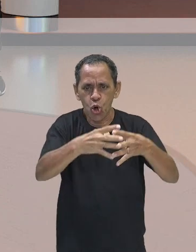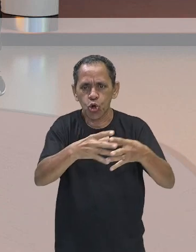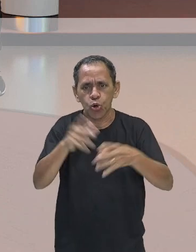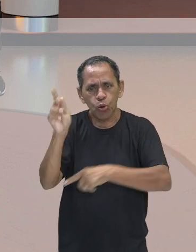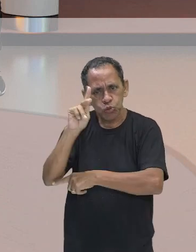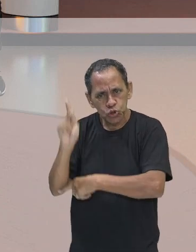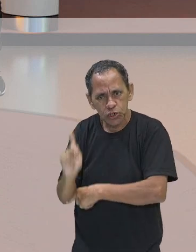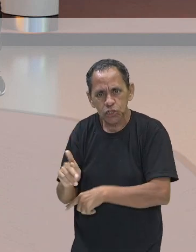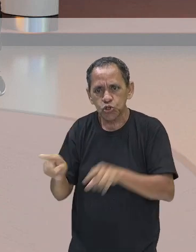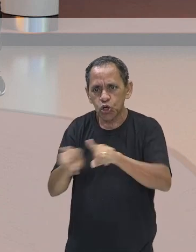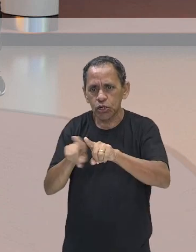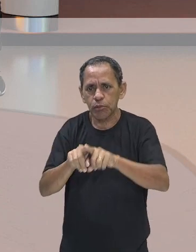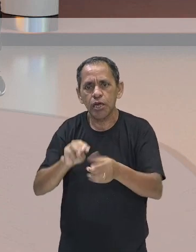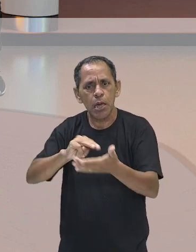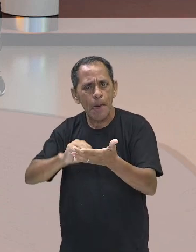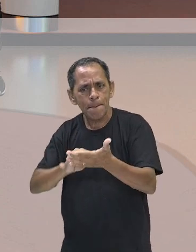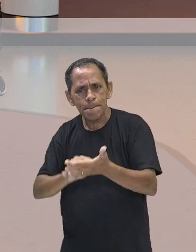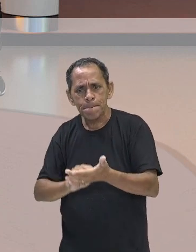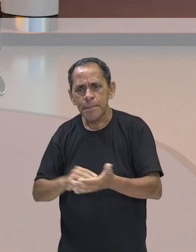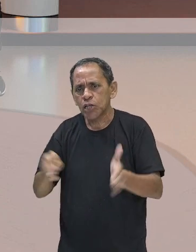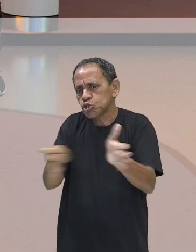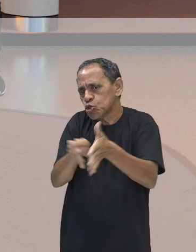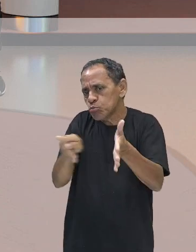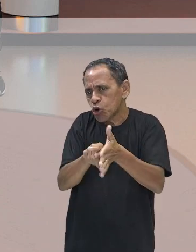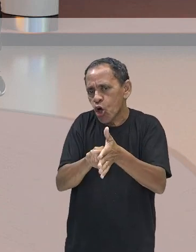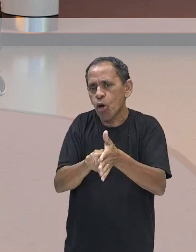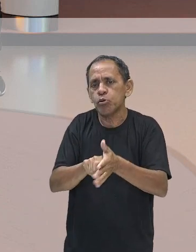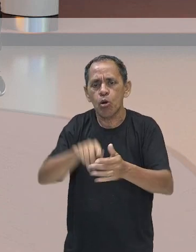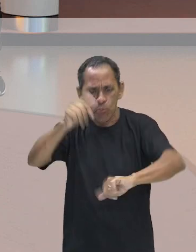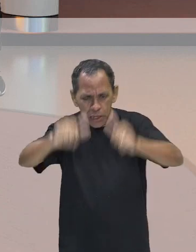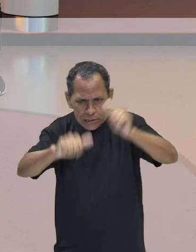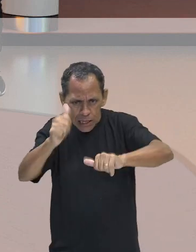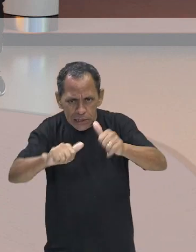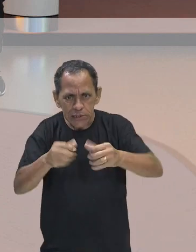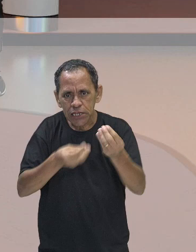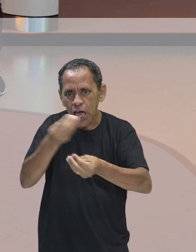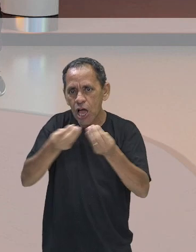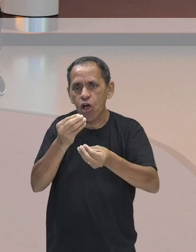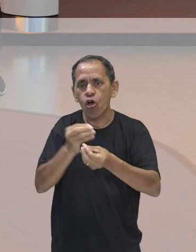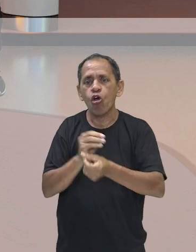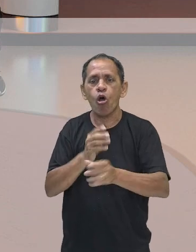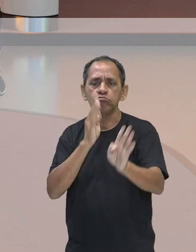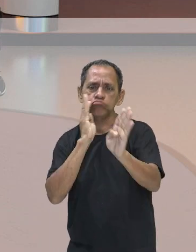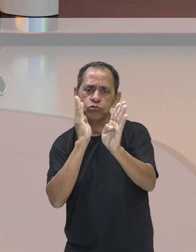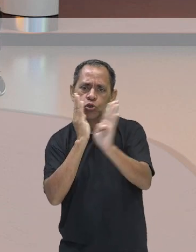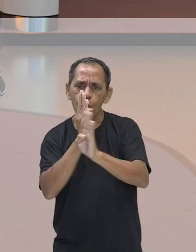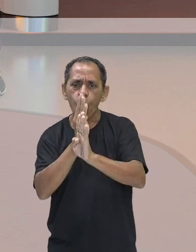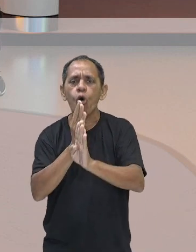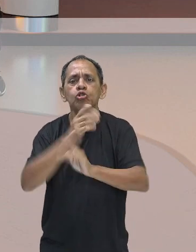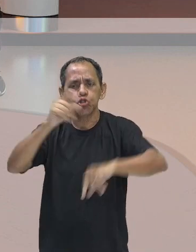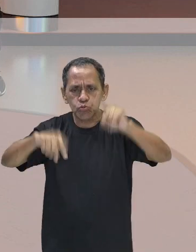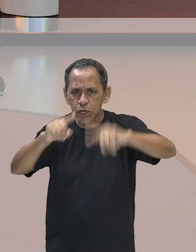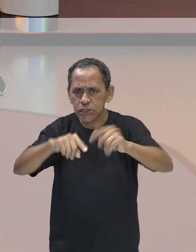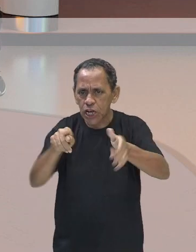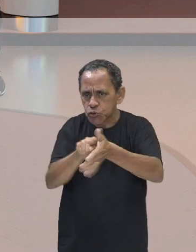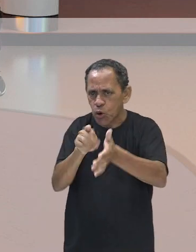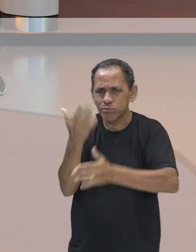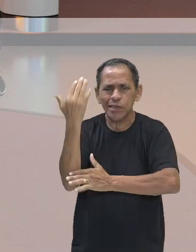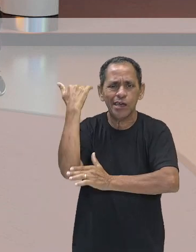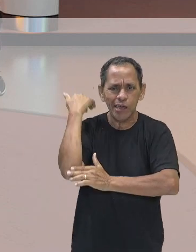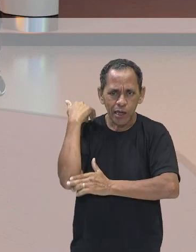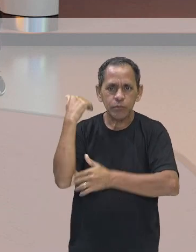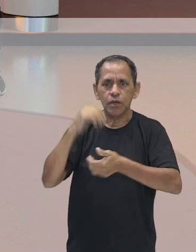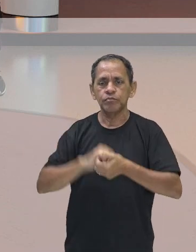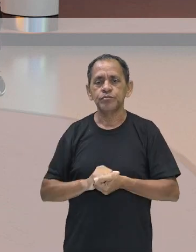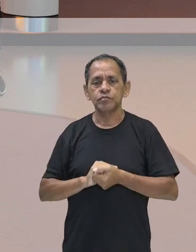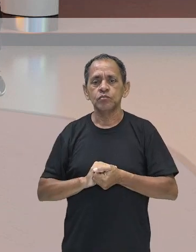tem um método distinto e a gente consegue analisar as fontes através desses métodos. A função do historiador é